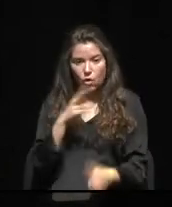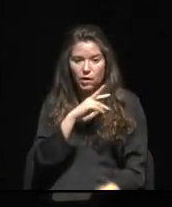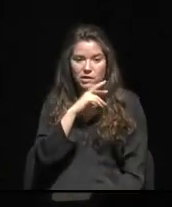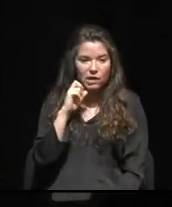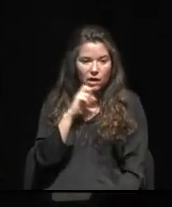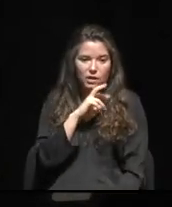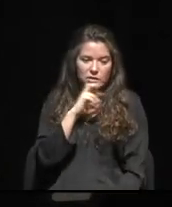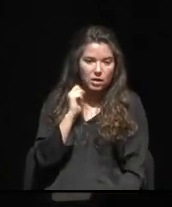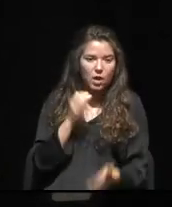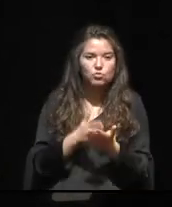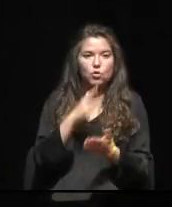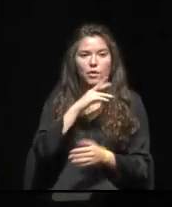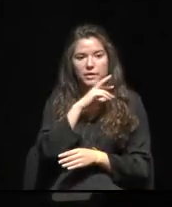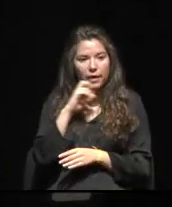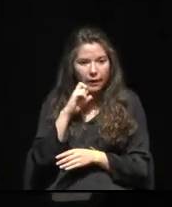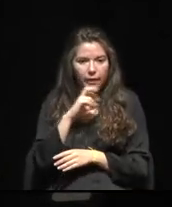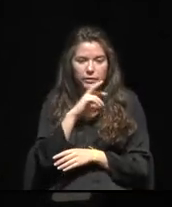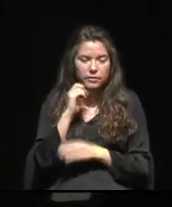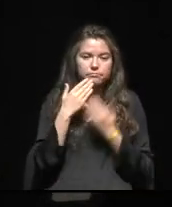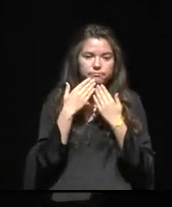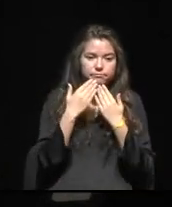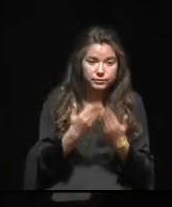Israel apenas a